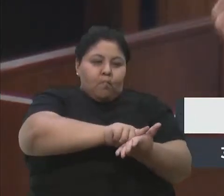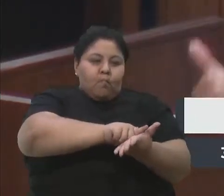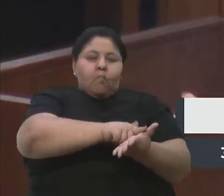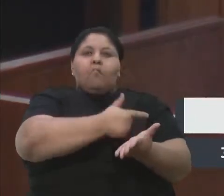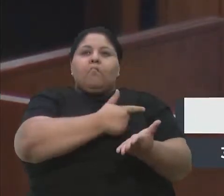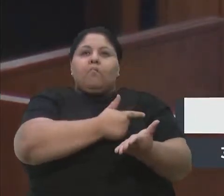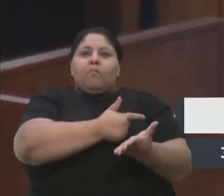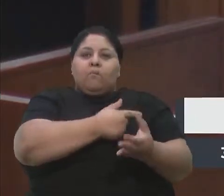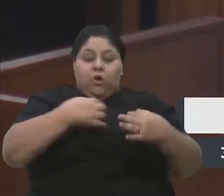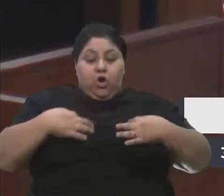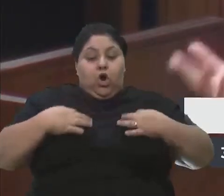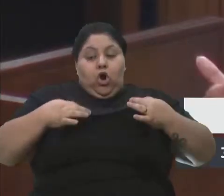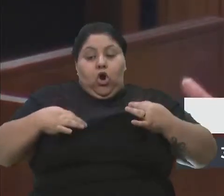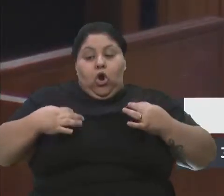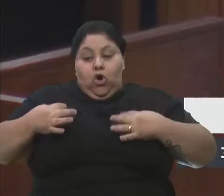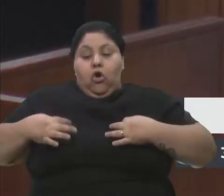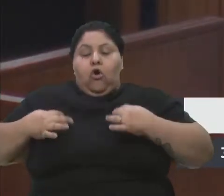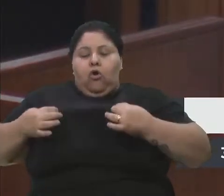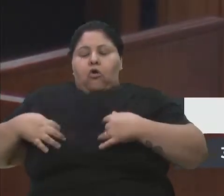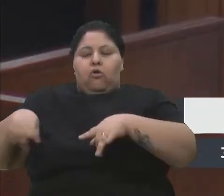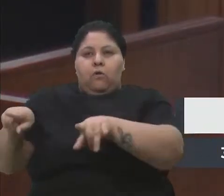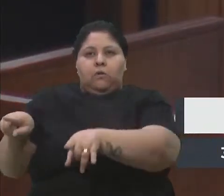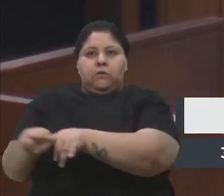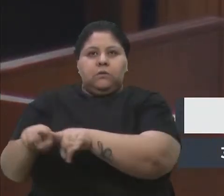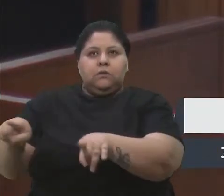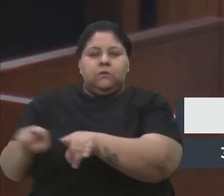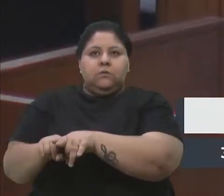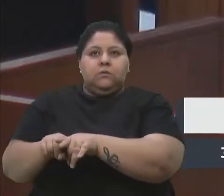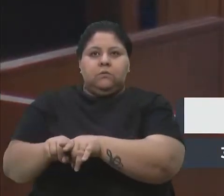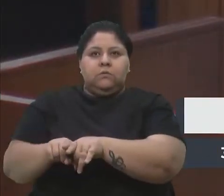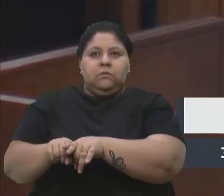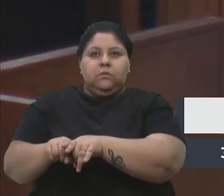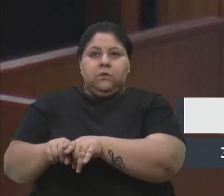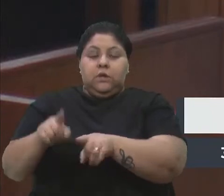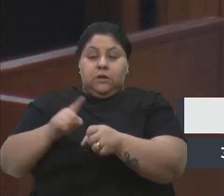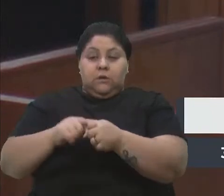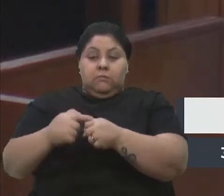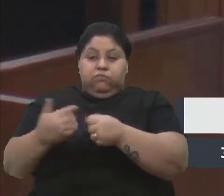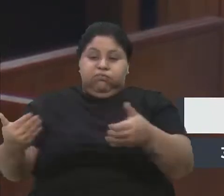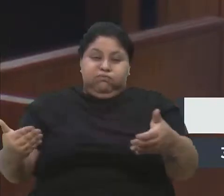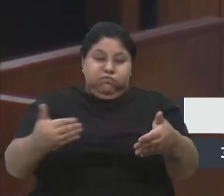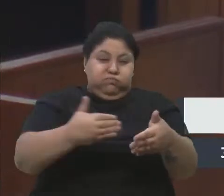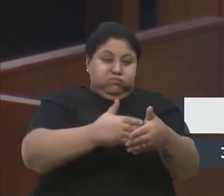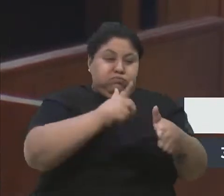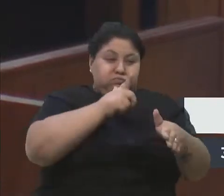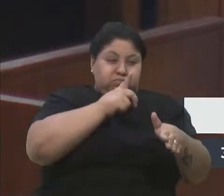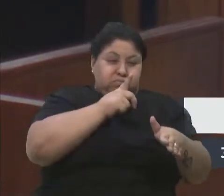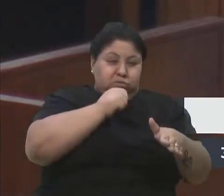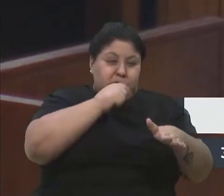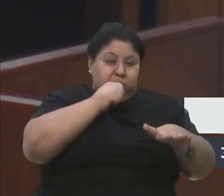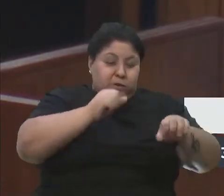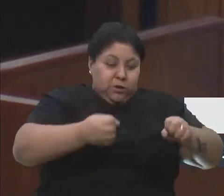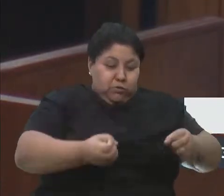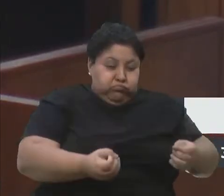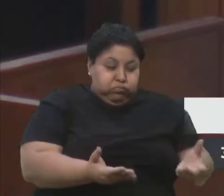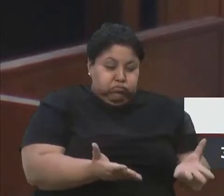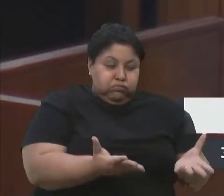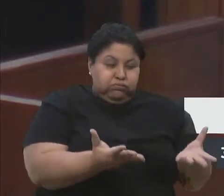para as famílias, para as cidades atingidas pelas enchentes, principalmente. Mas também tem algumas